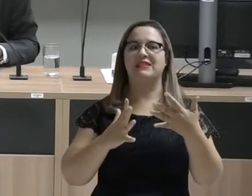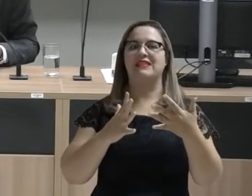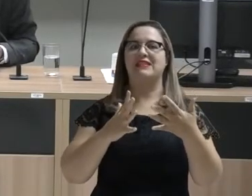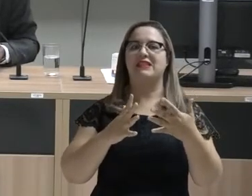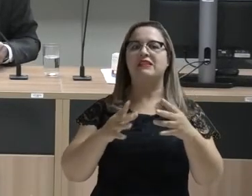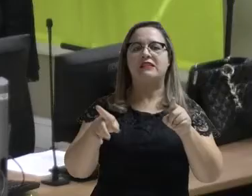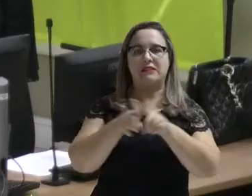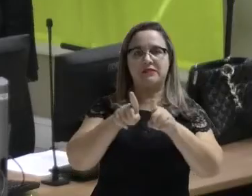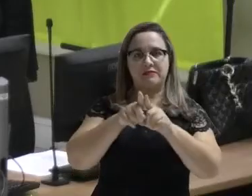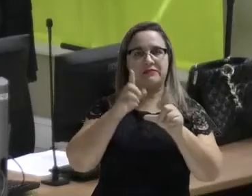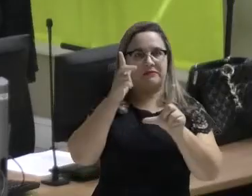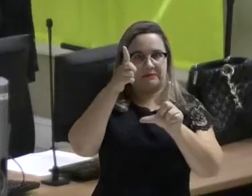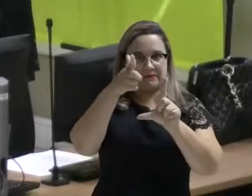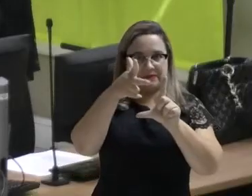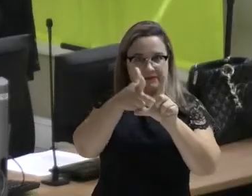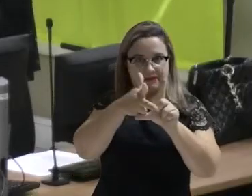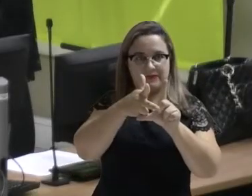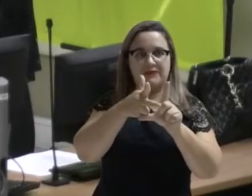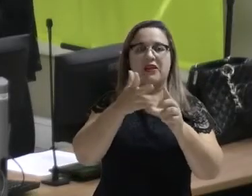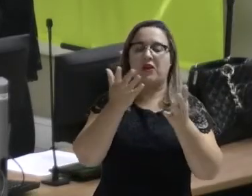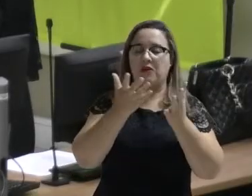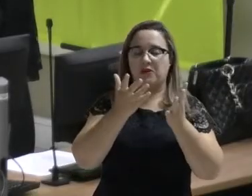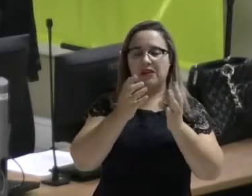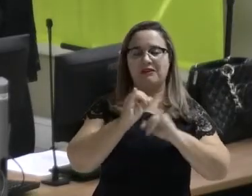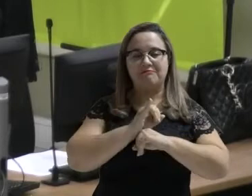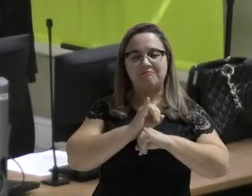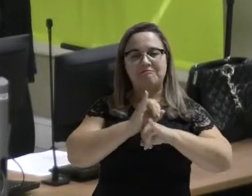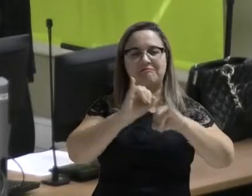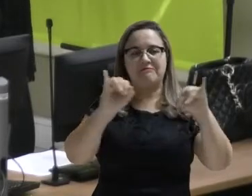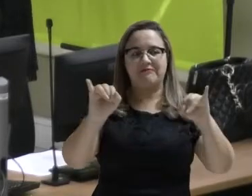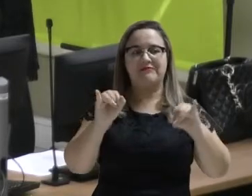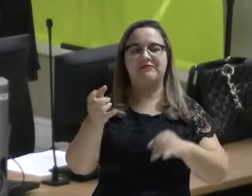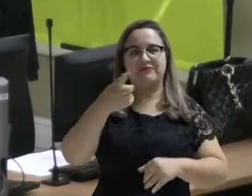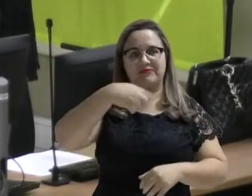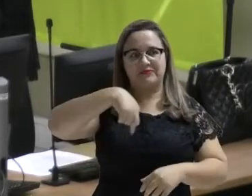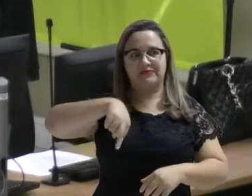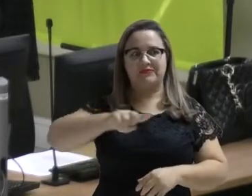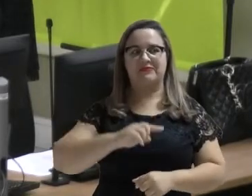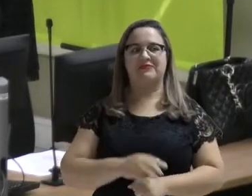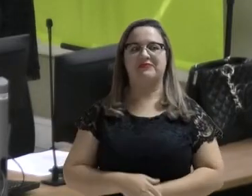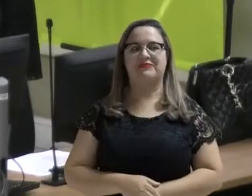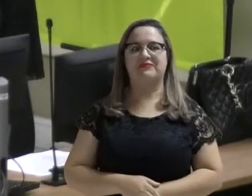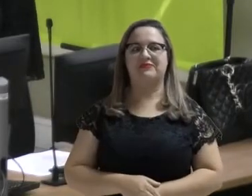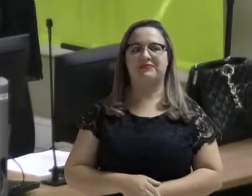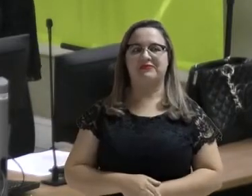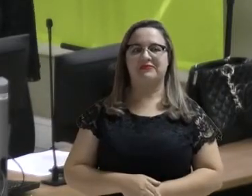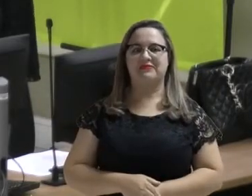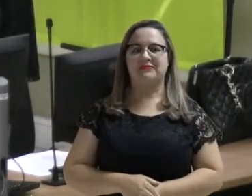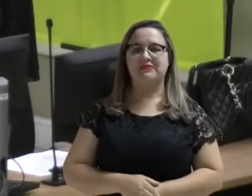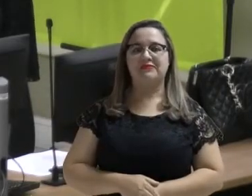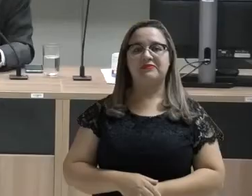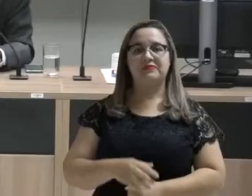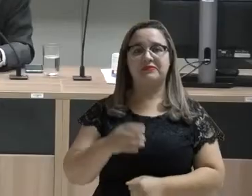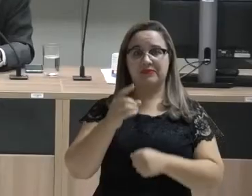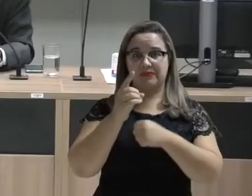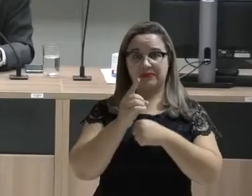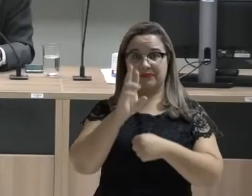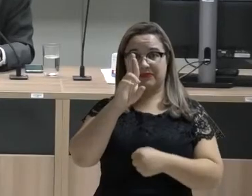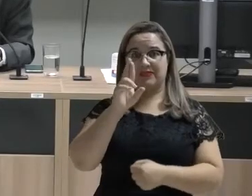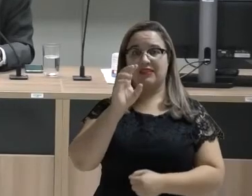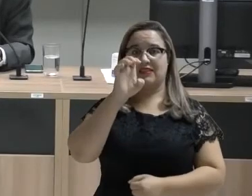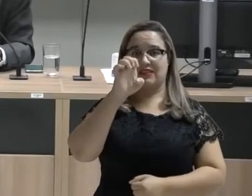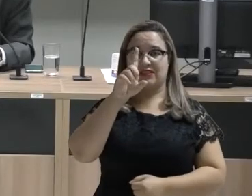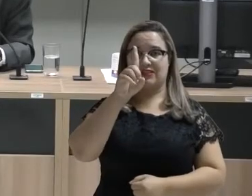com a tradução. Quero fazer esse registro aqui nosso. Doutora Edmilson, na sequência ainda seus processos...